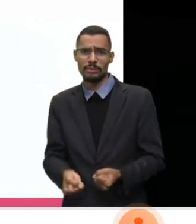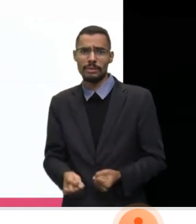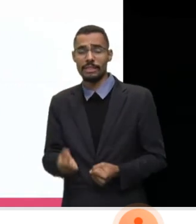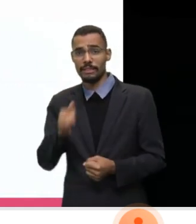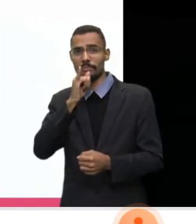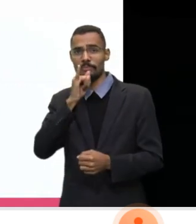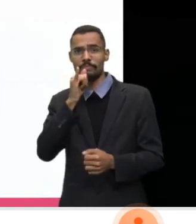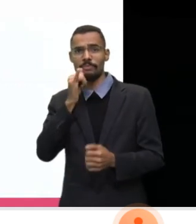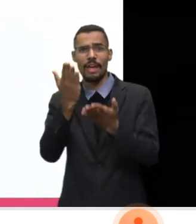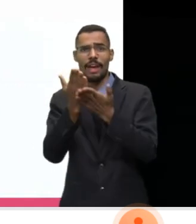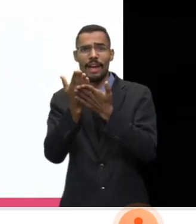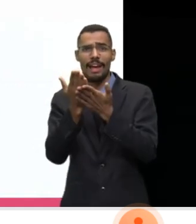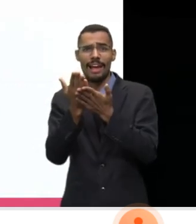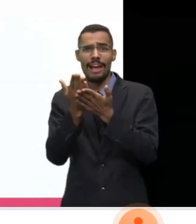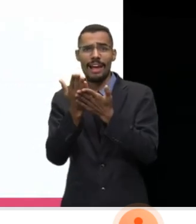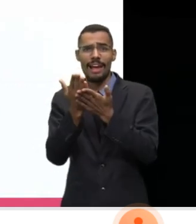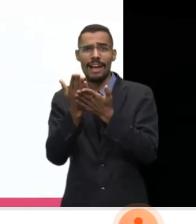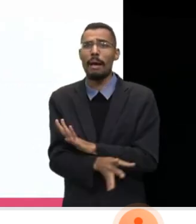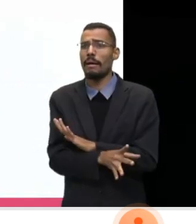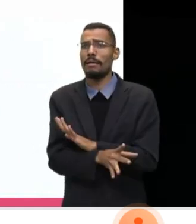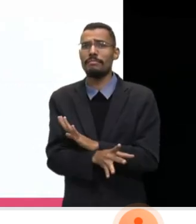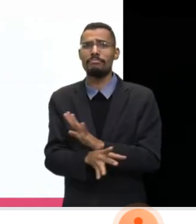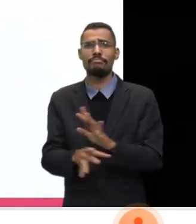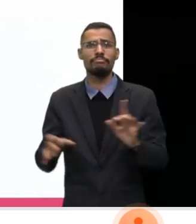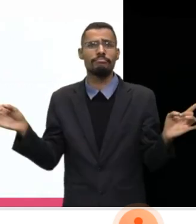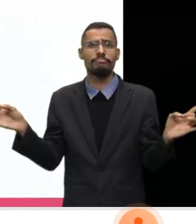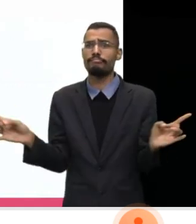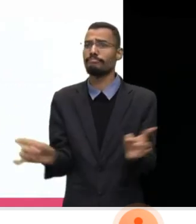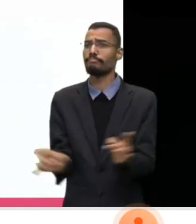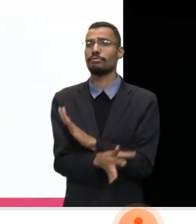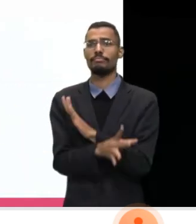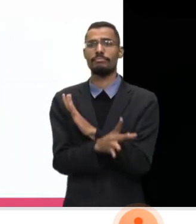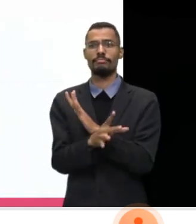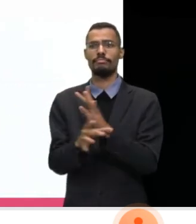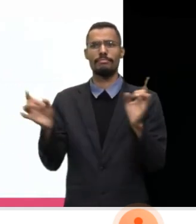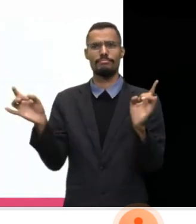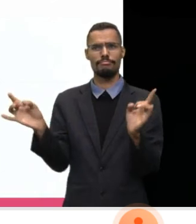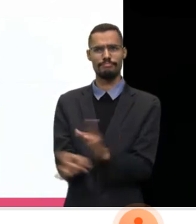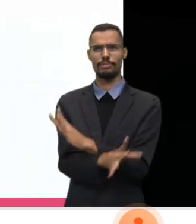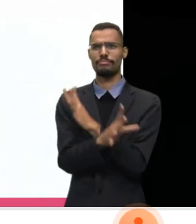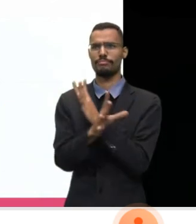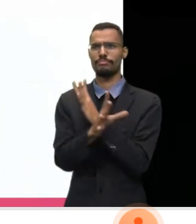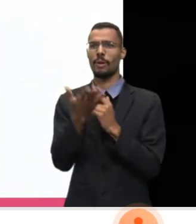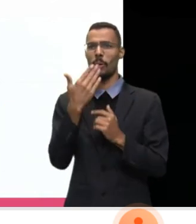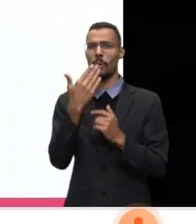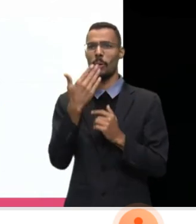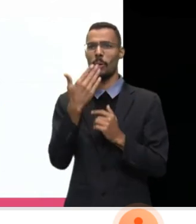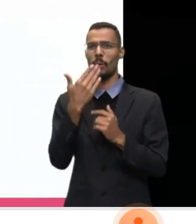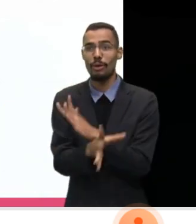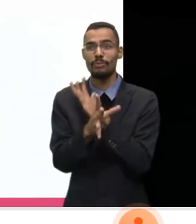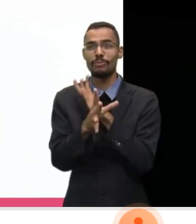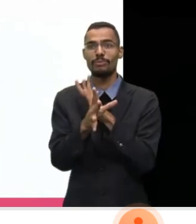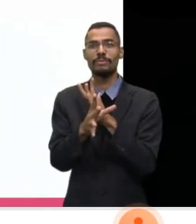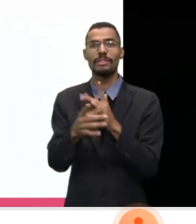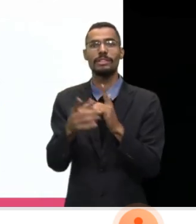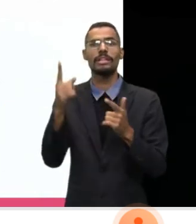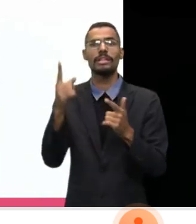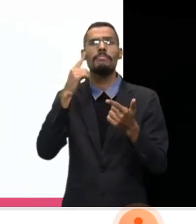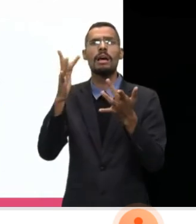O acabar. Acabar quando eu digo assim, olha, tá pronto, né? A comida tá pronta. Como é que o